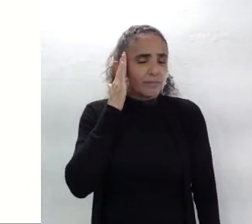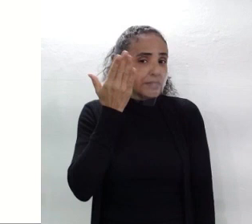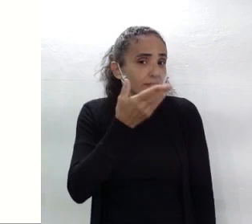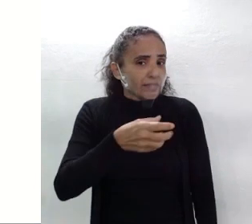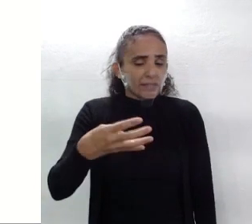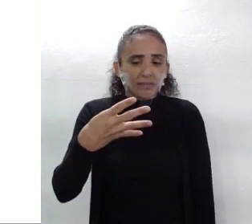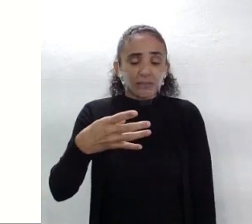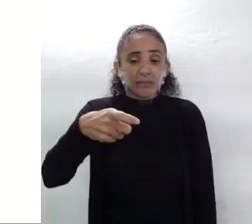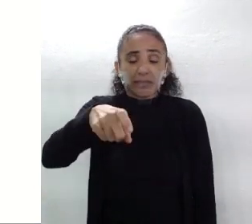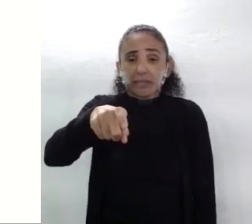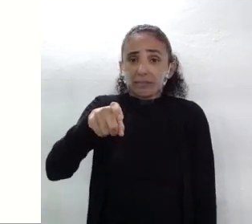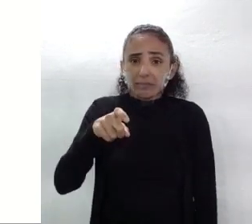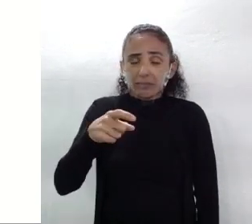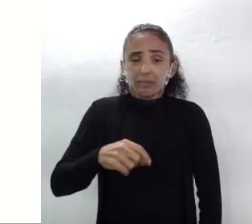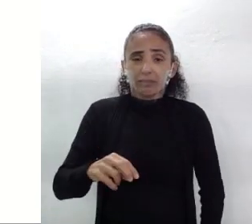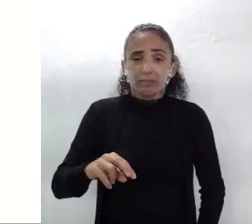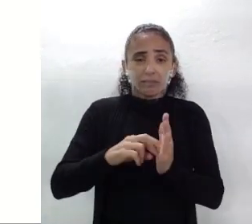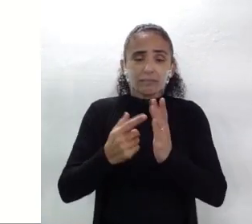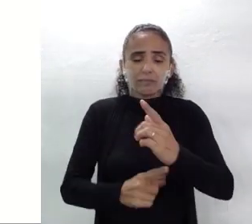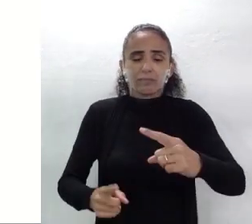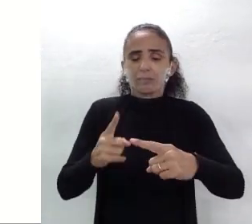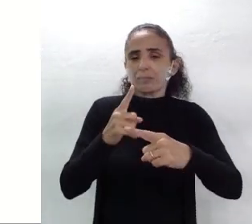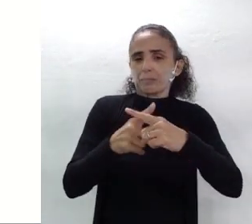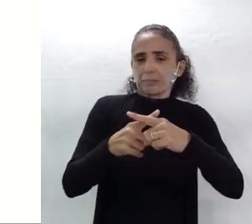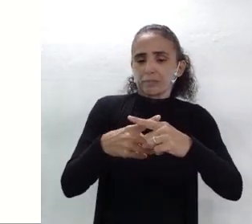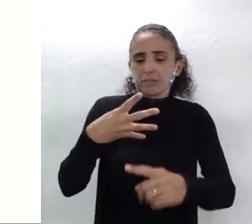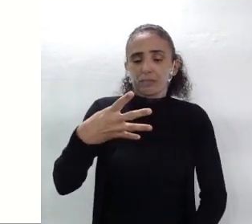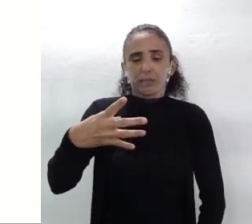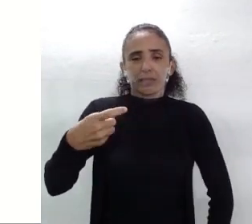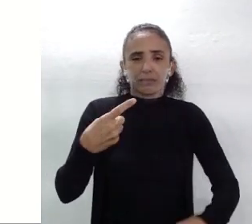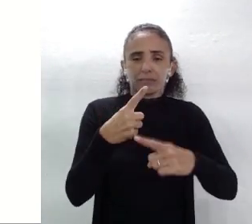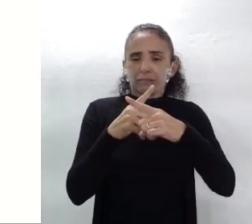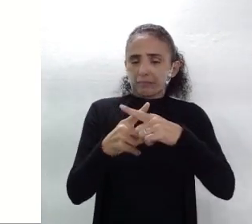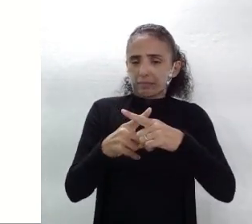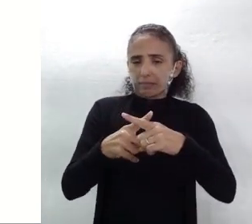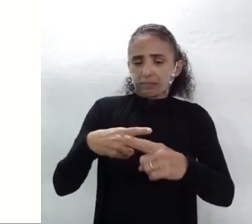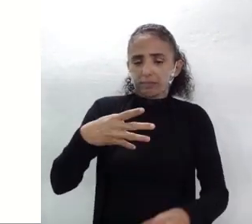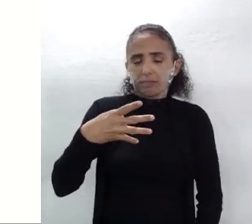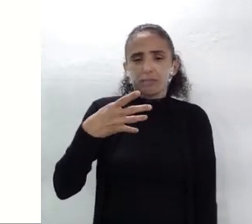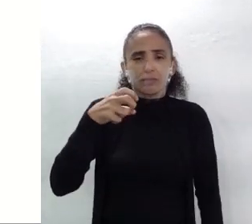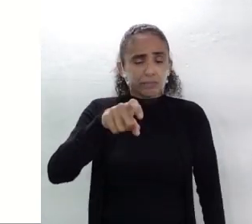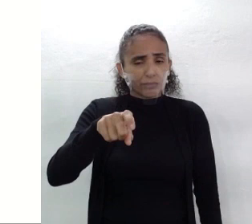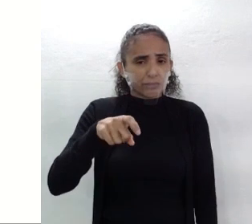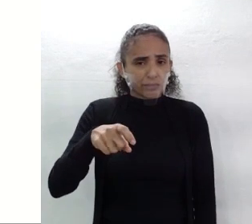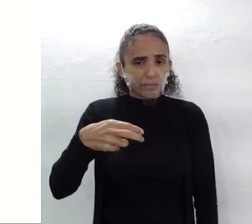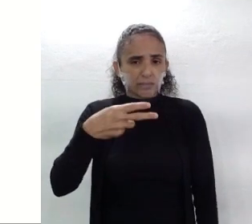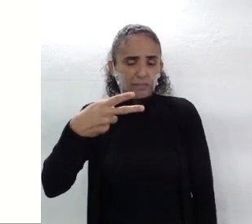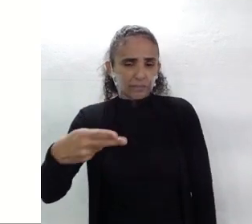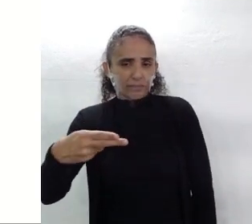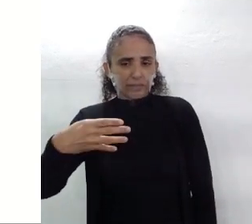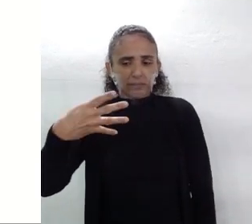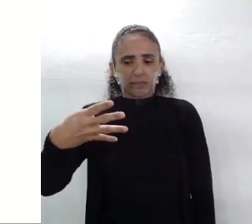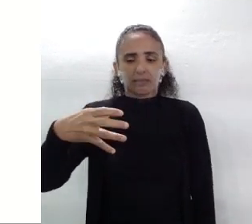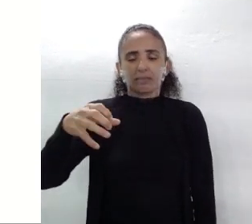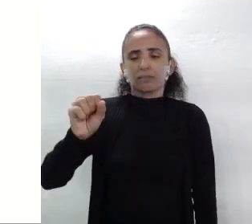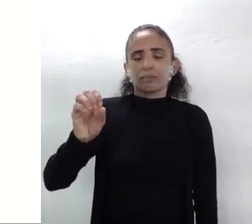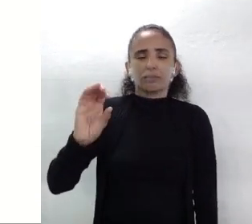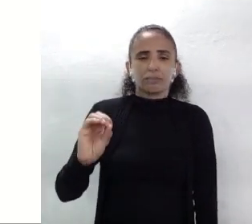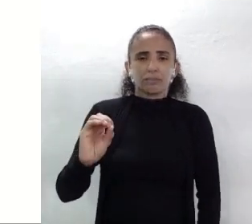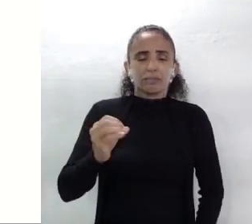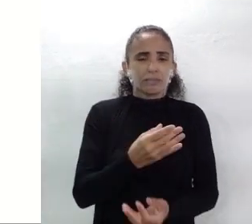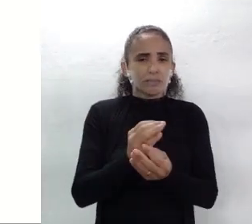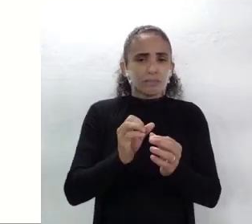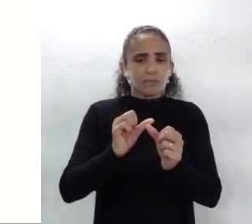4x, isso é uma multiplicação. Então 4 vezes x é igual a 480. Como eu acabei de falar,